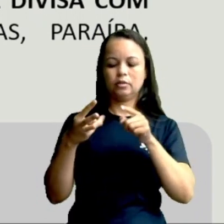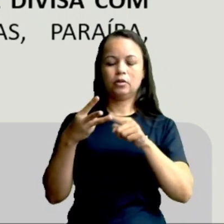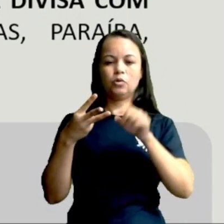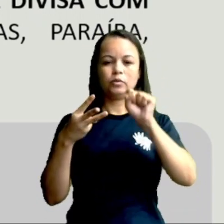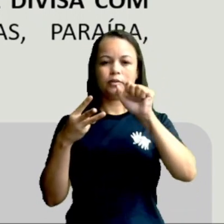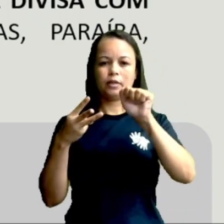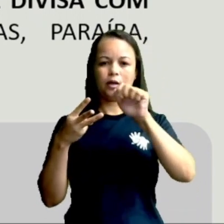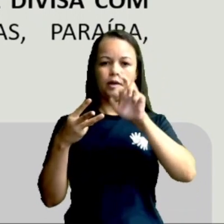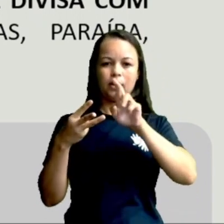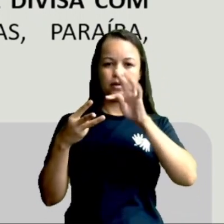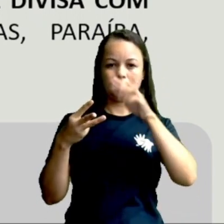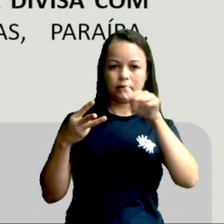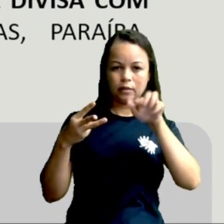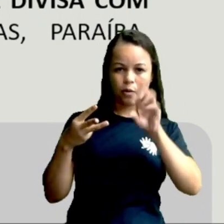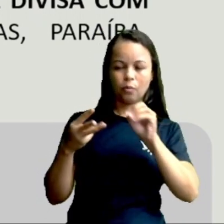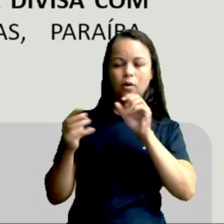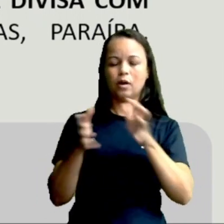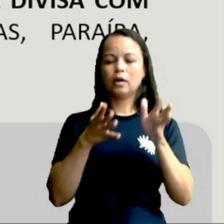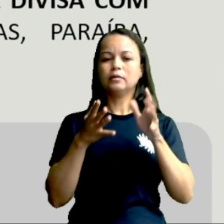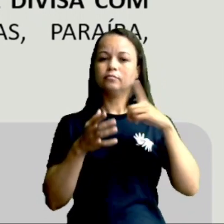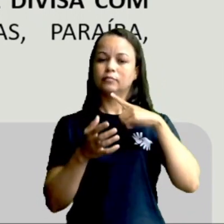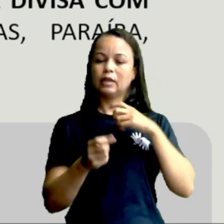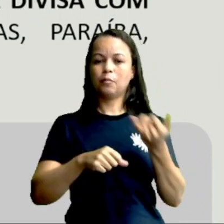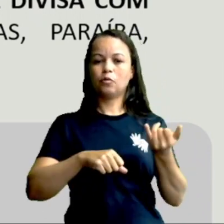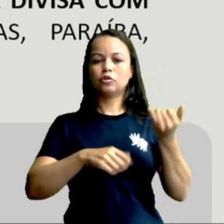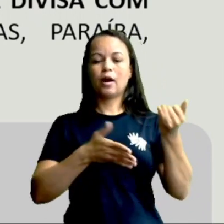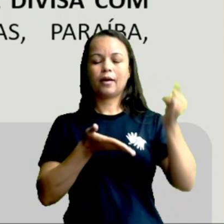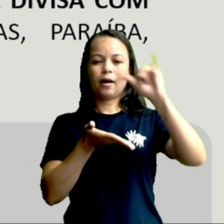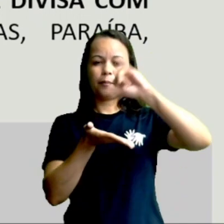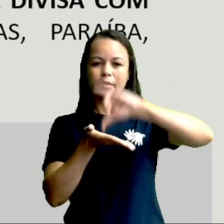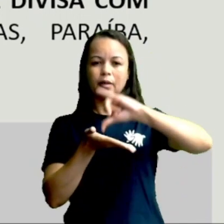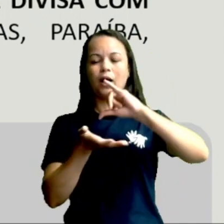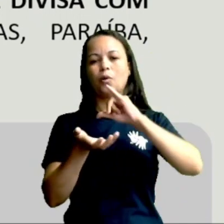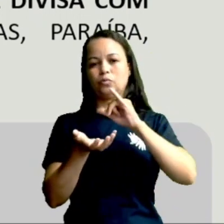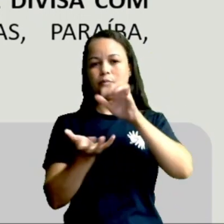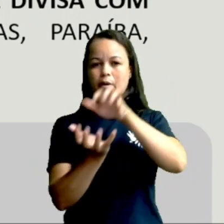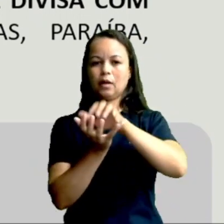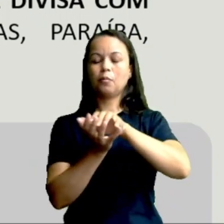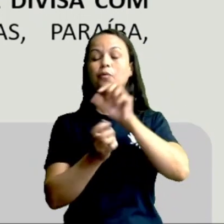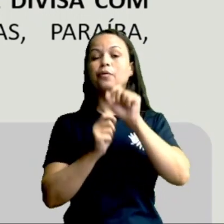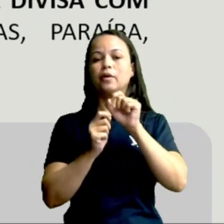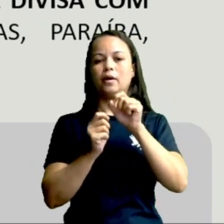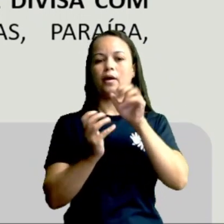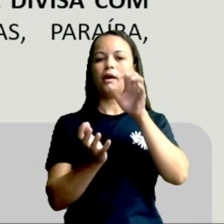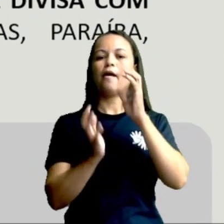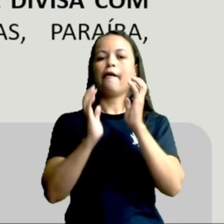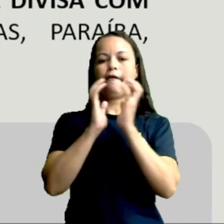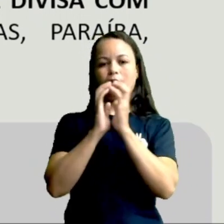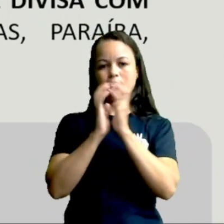de Pernambuco, Recife, e como área territorial, nós vamos ter